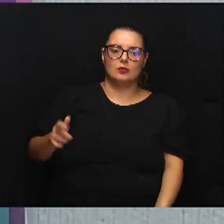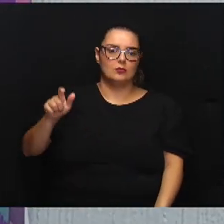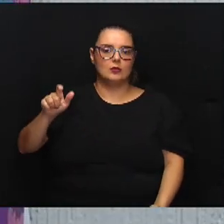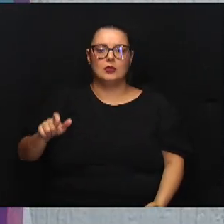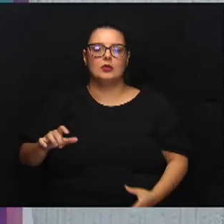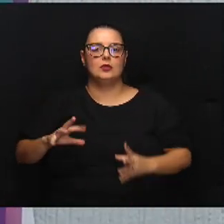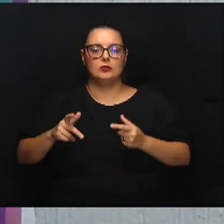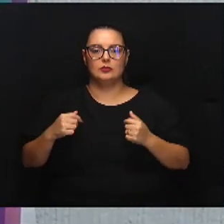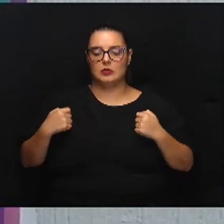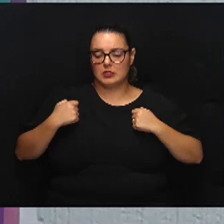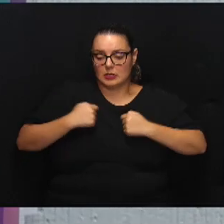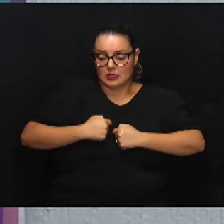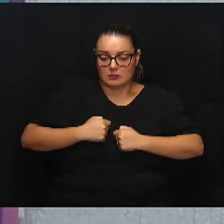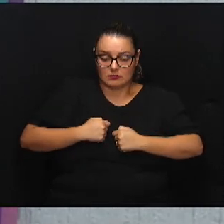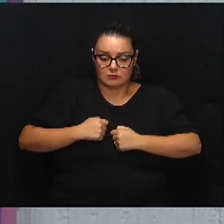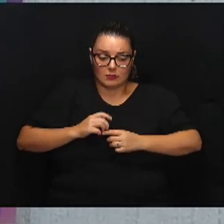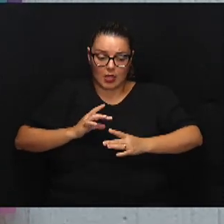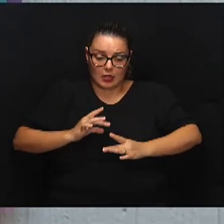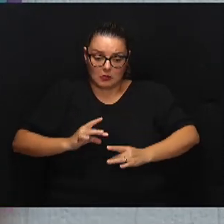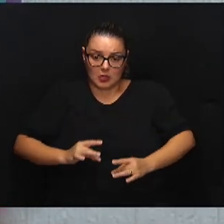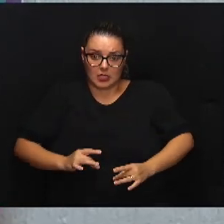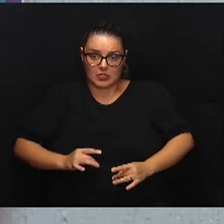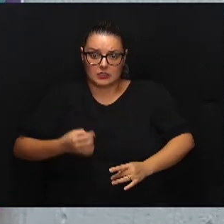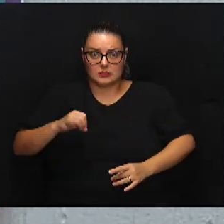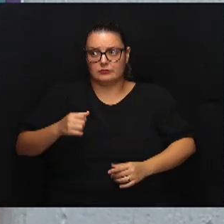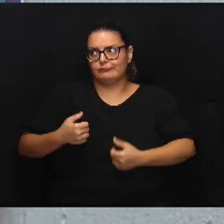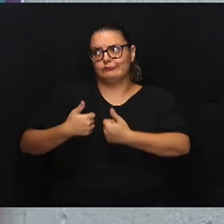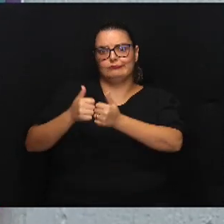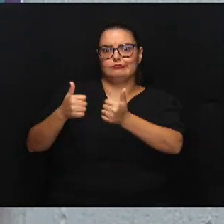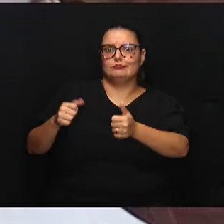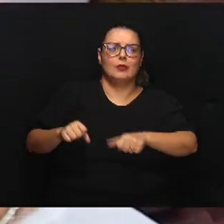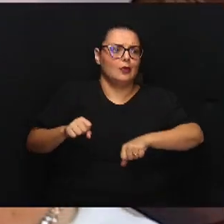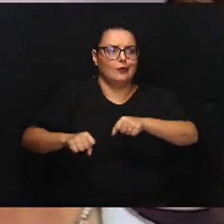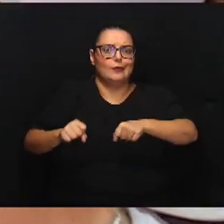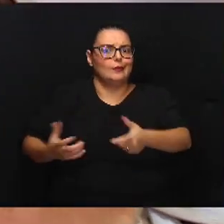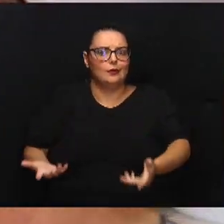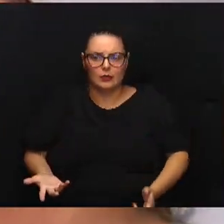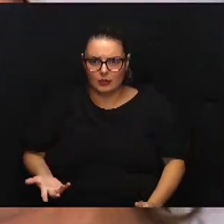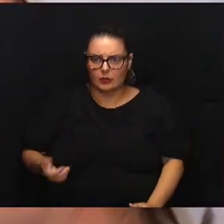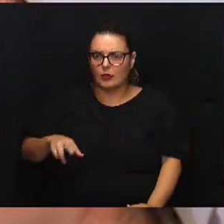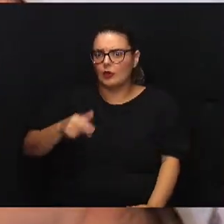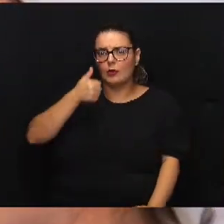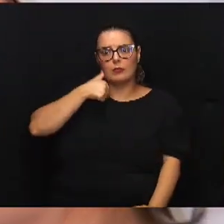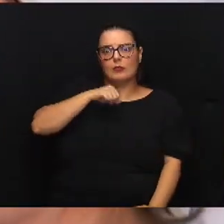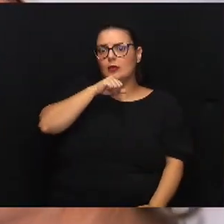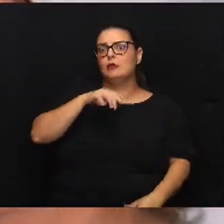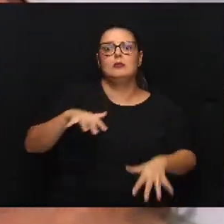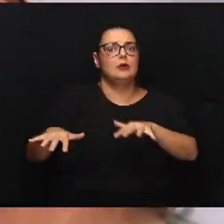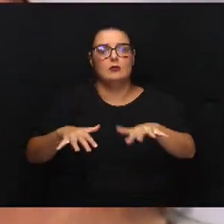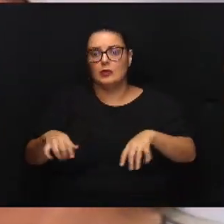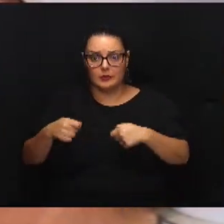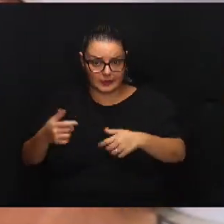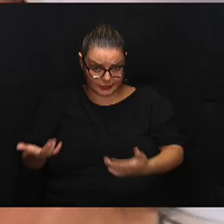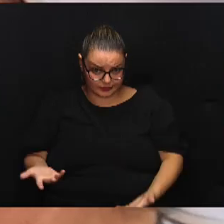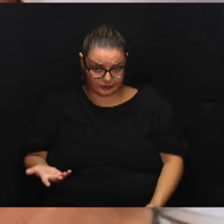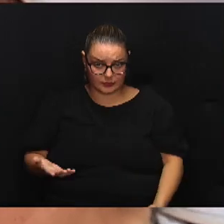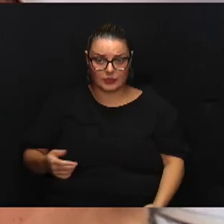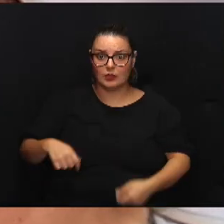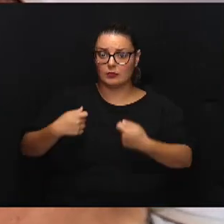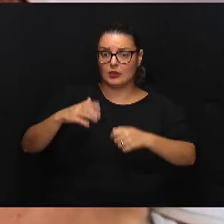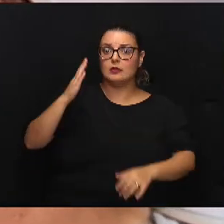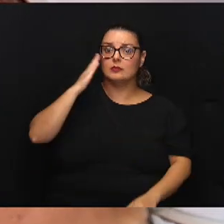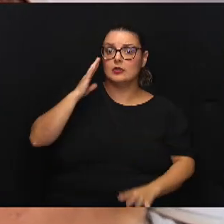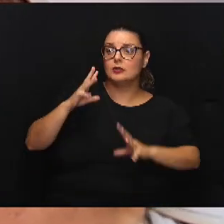de terninho se ela vai pegar um ônibus, né? Ou andar de bicicleta, ou se ela é mãe e precisa de movimento. Então, eu preciso entender tudo